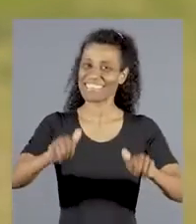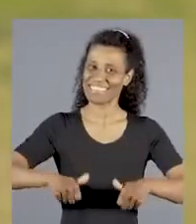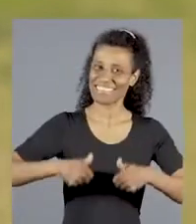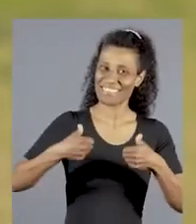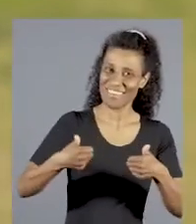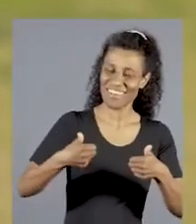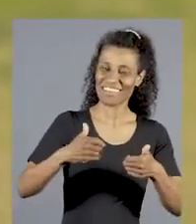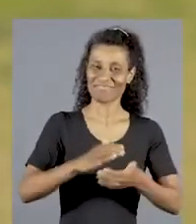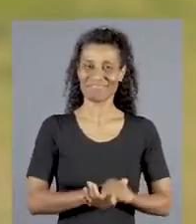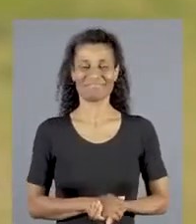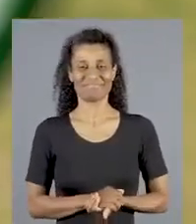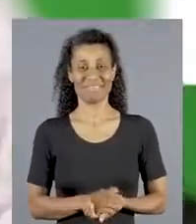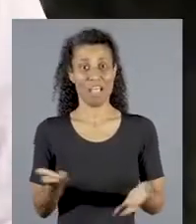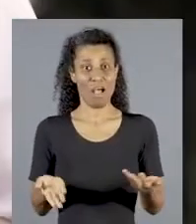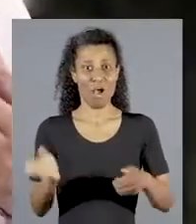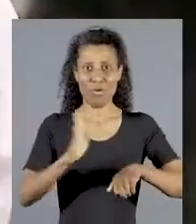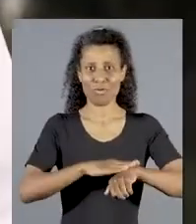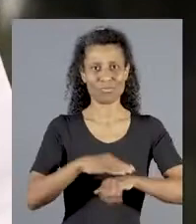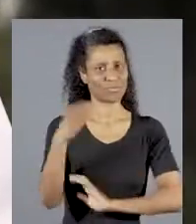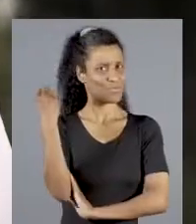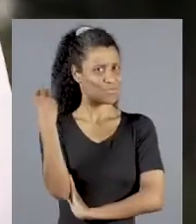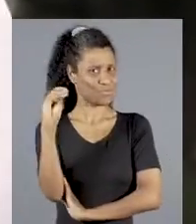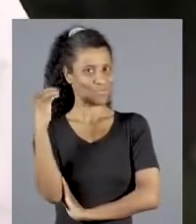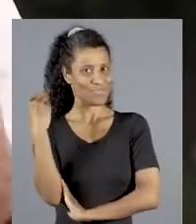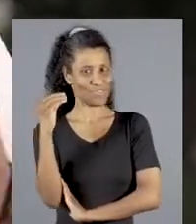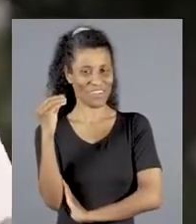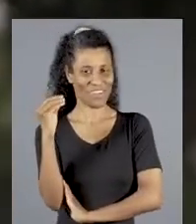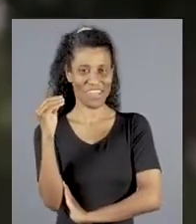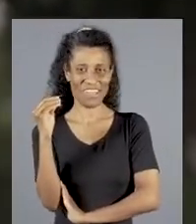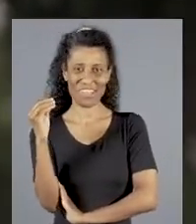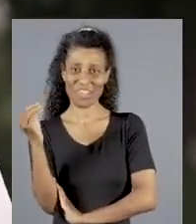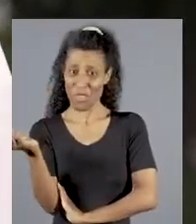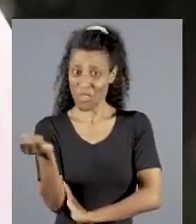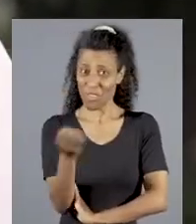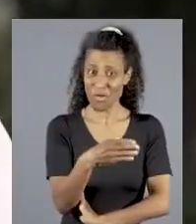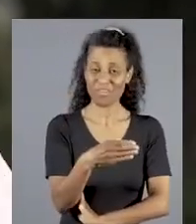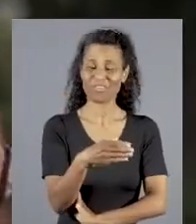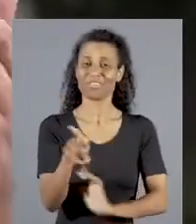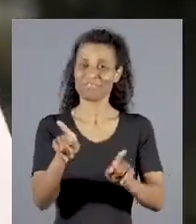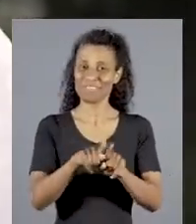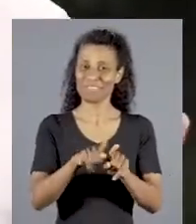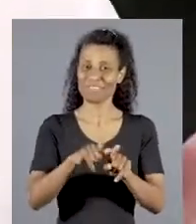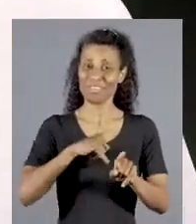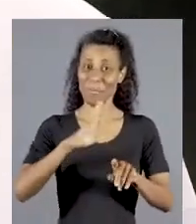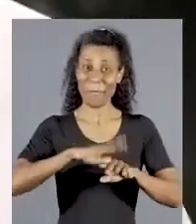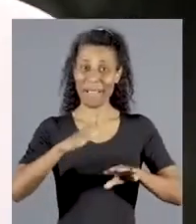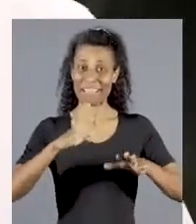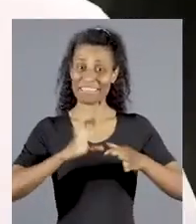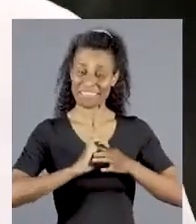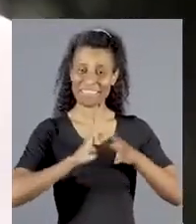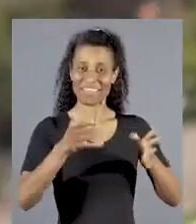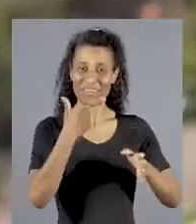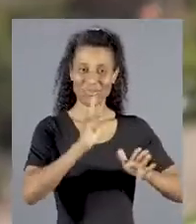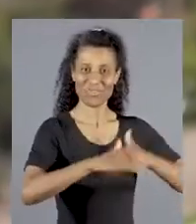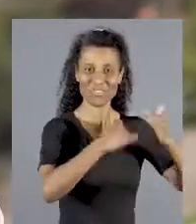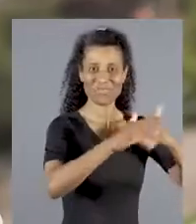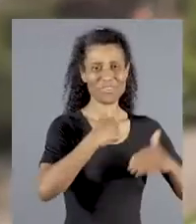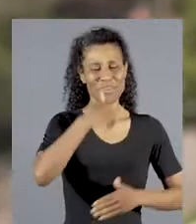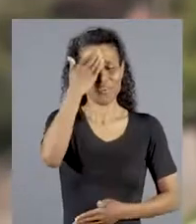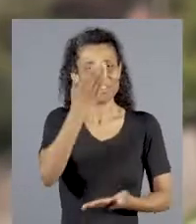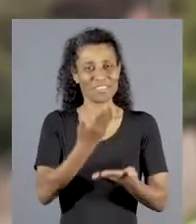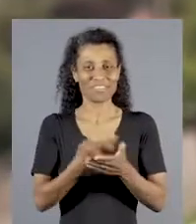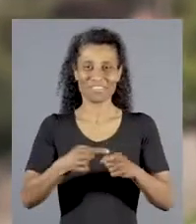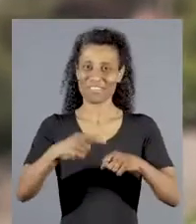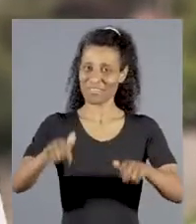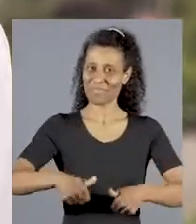cidade muito melhor. Chegou a hora de uma Porto Alegre mais moderna e com mais liberdade para crescer. Eu